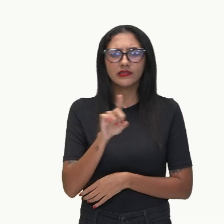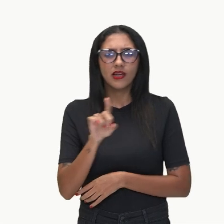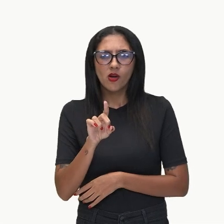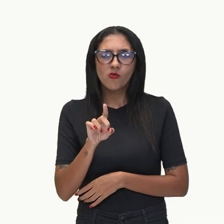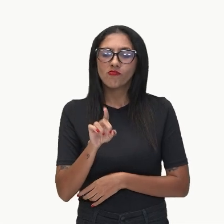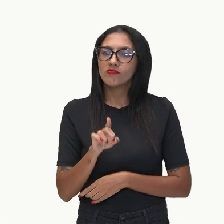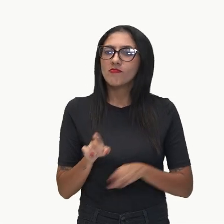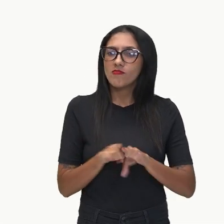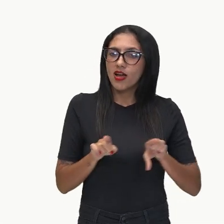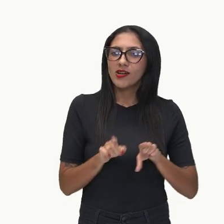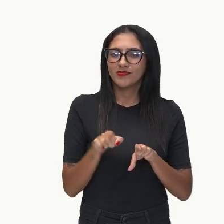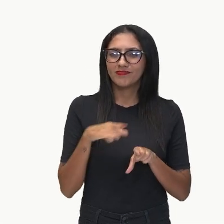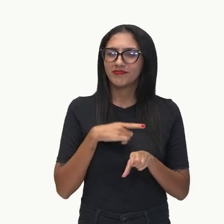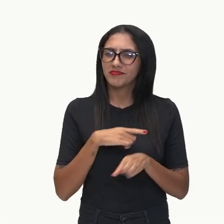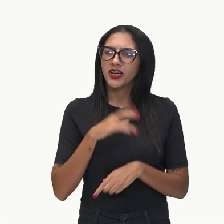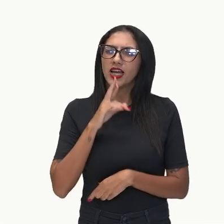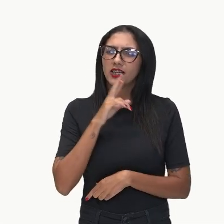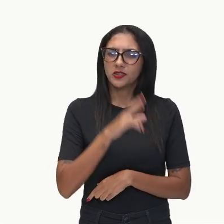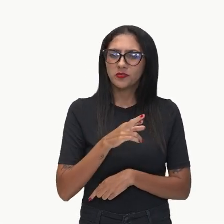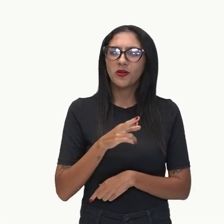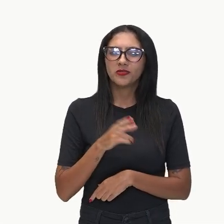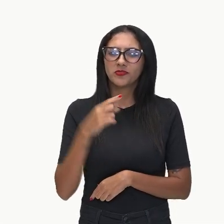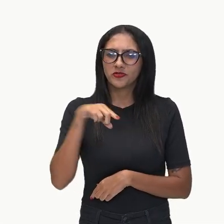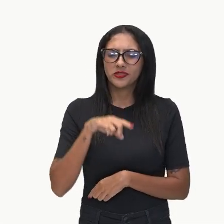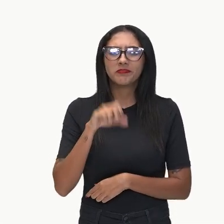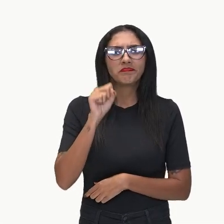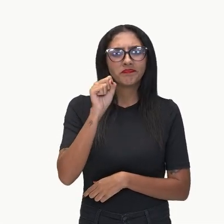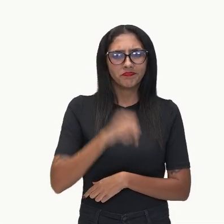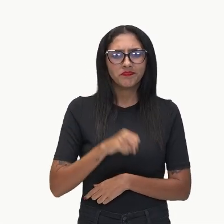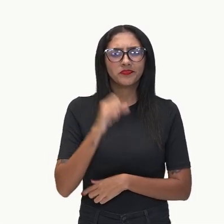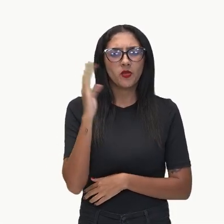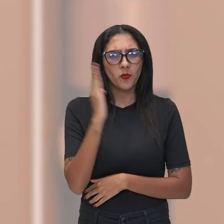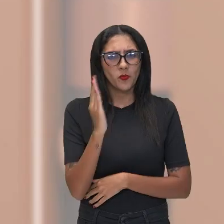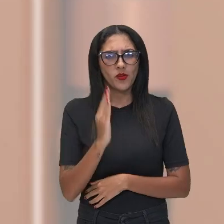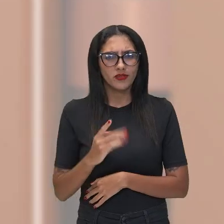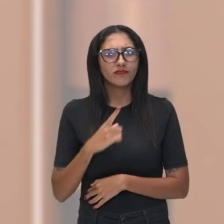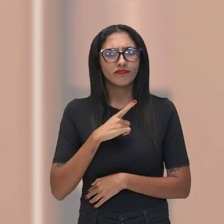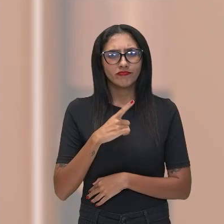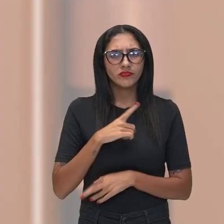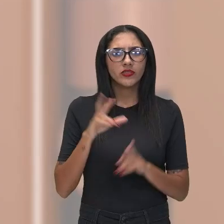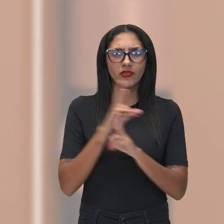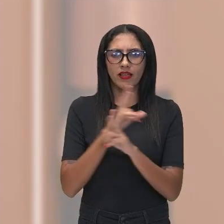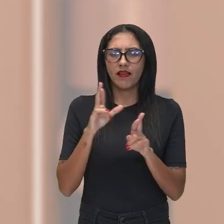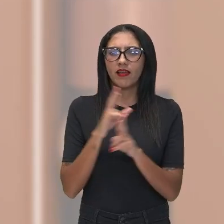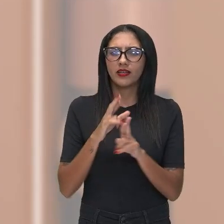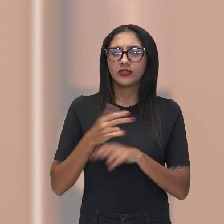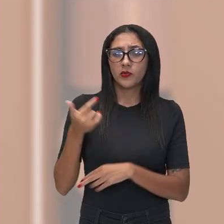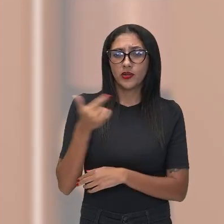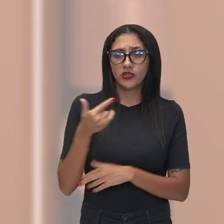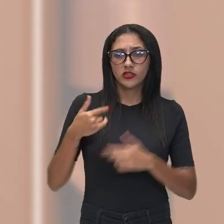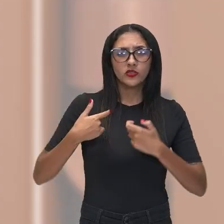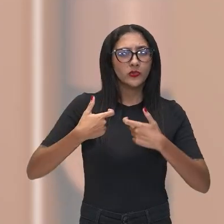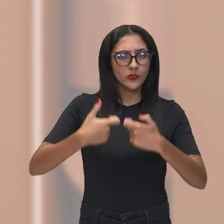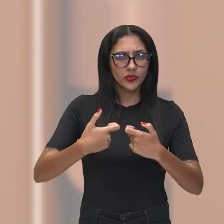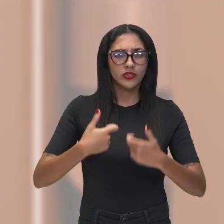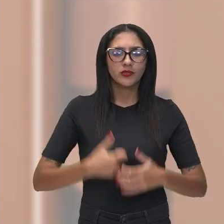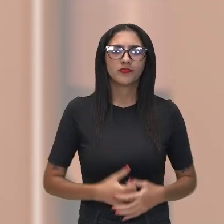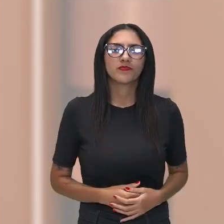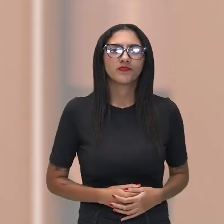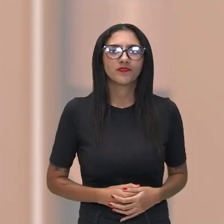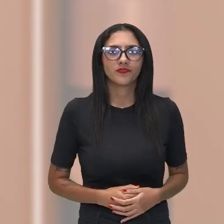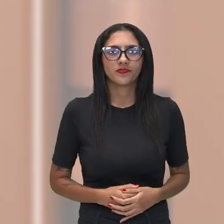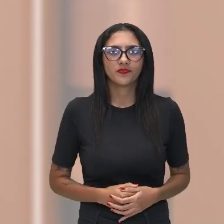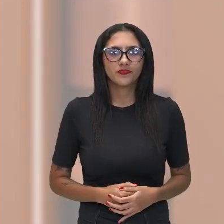a resposta aqui para vocês é que realmente o Brasil lutou, tá? Na Segunda Guerra Mundial. Vamos dar